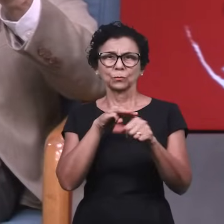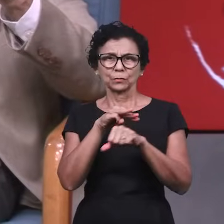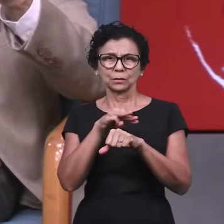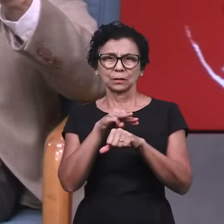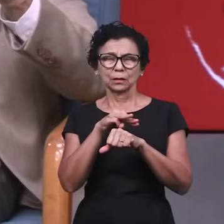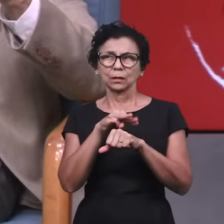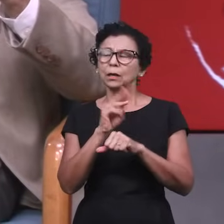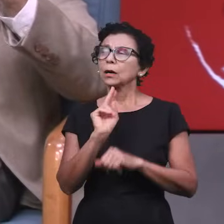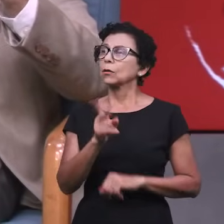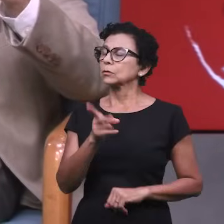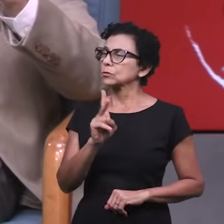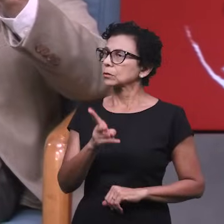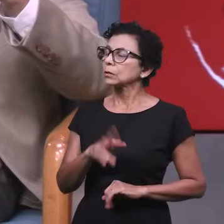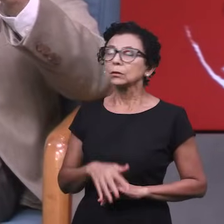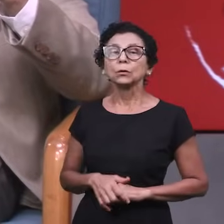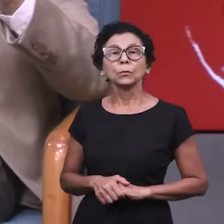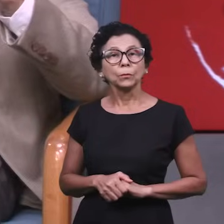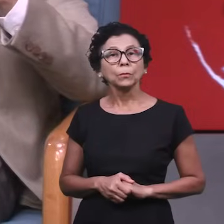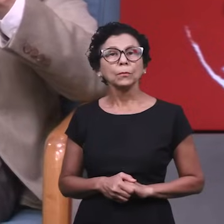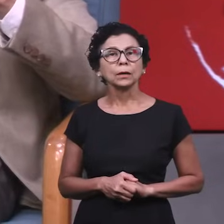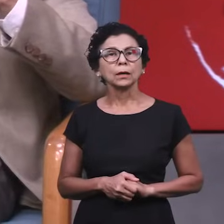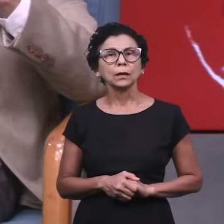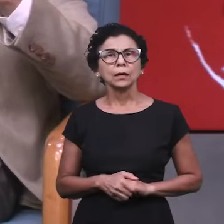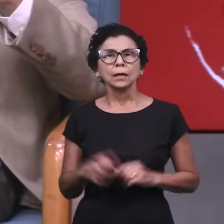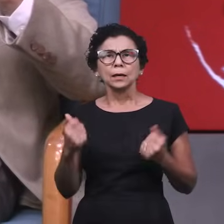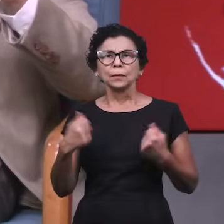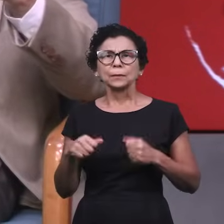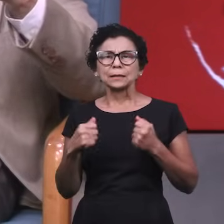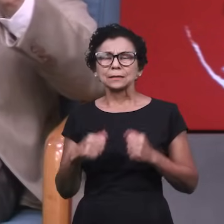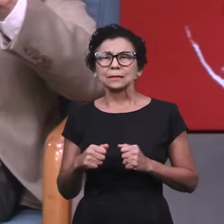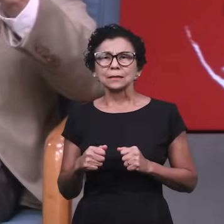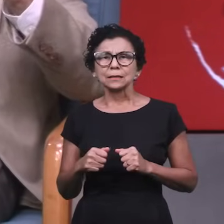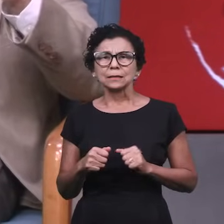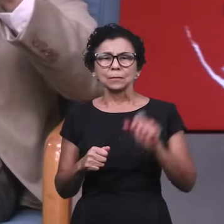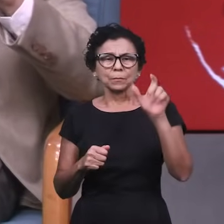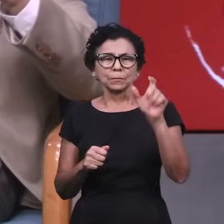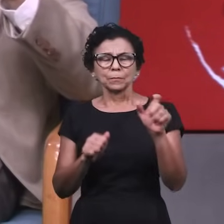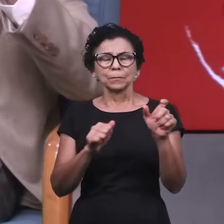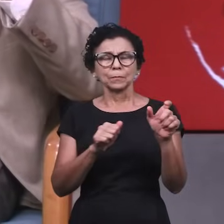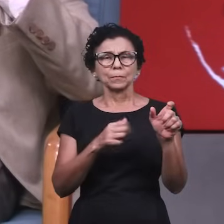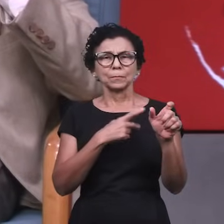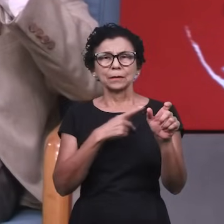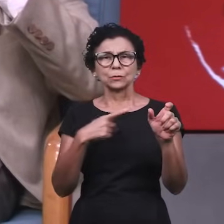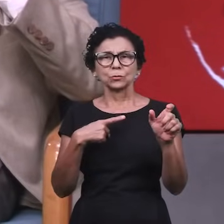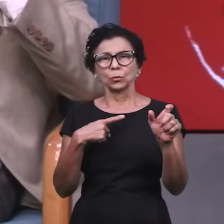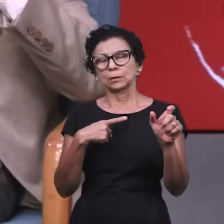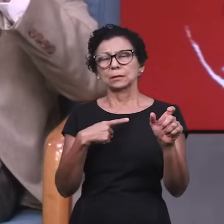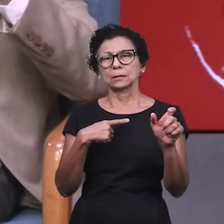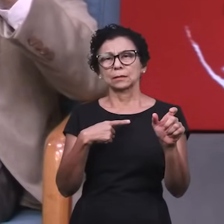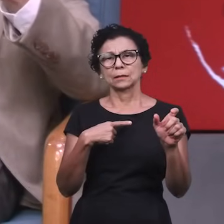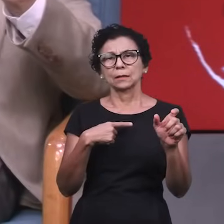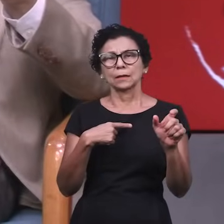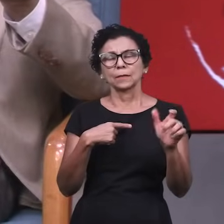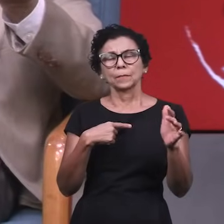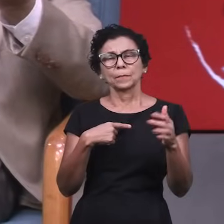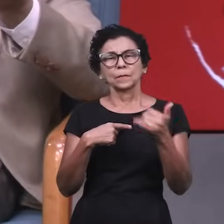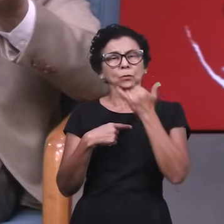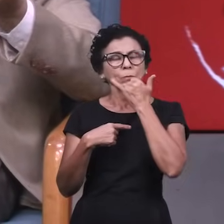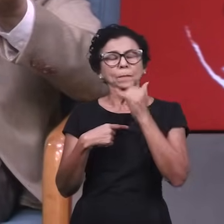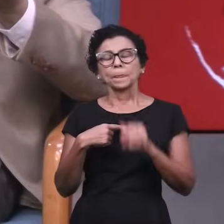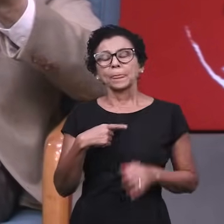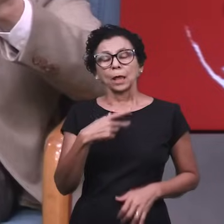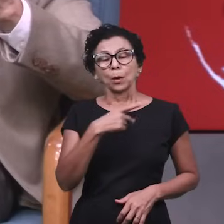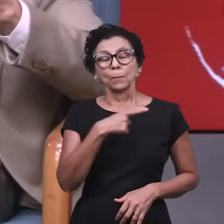Há necessidade de identificá-los nominalmente em cada pastor? Não, não há necessidade disso. O que é